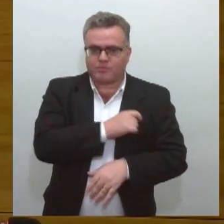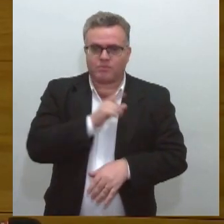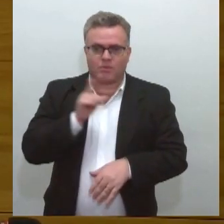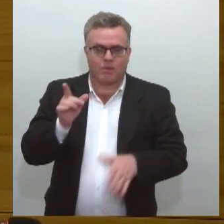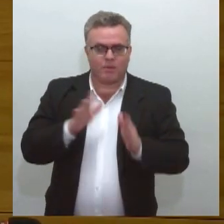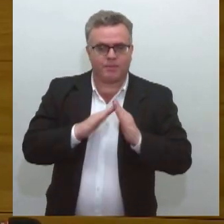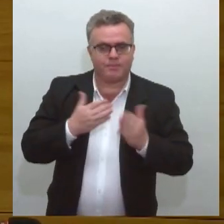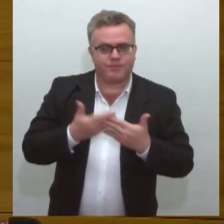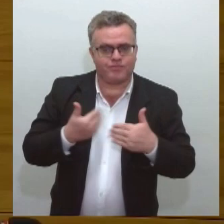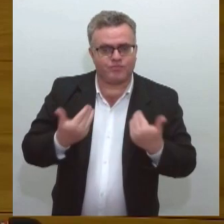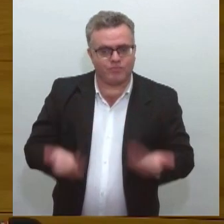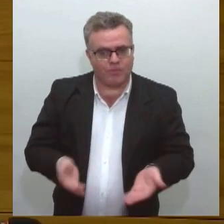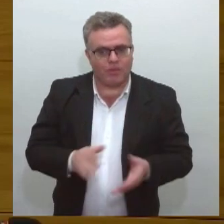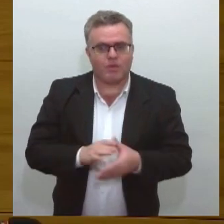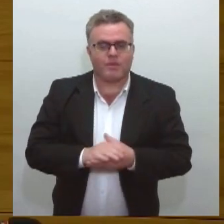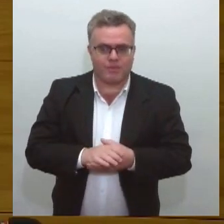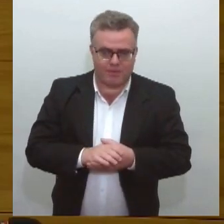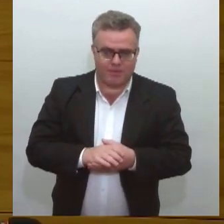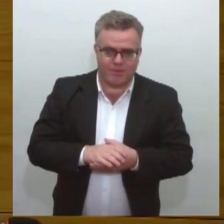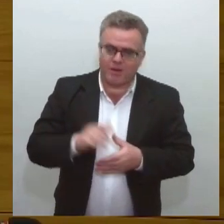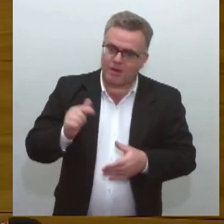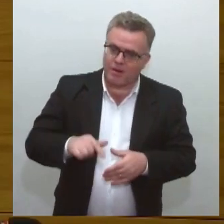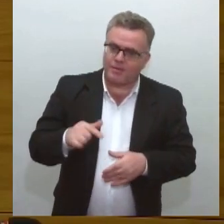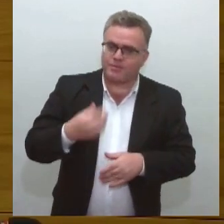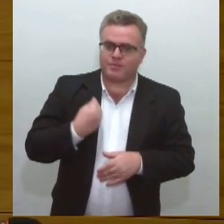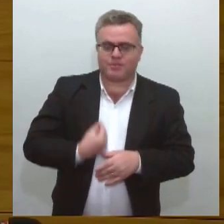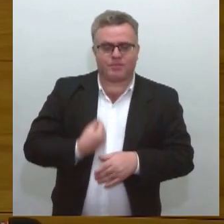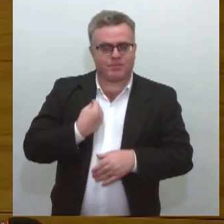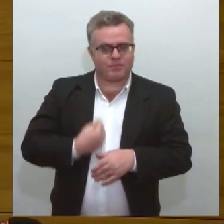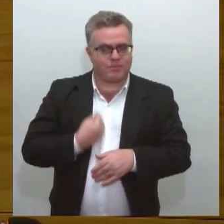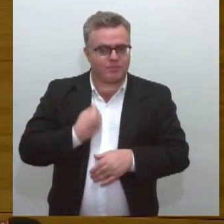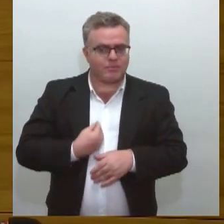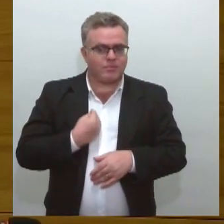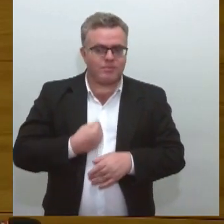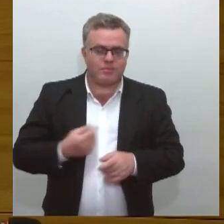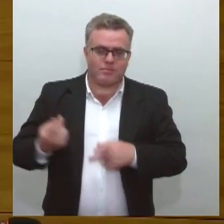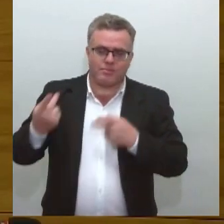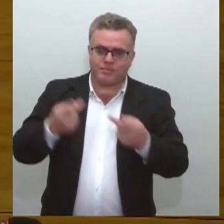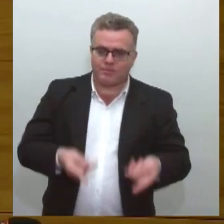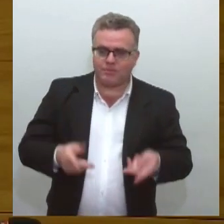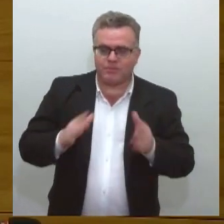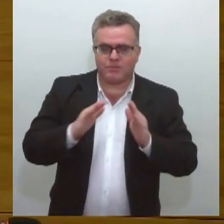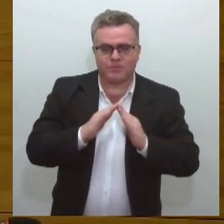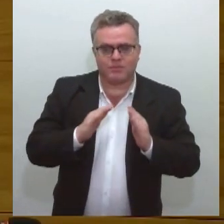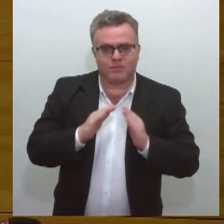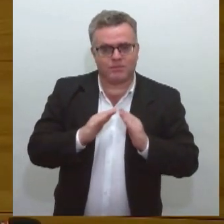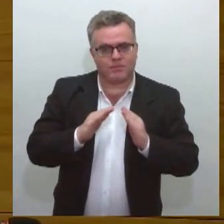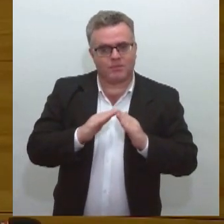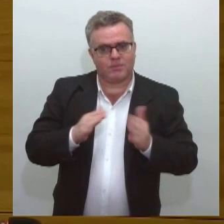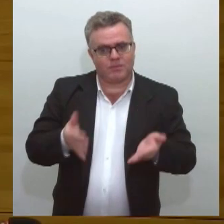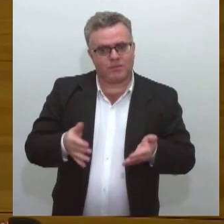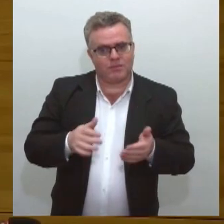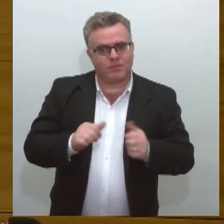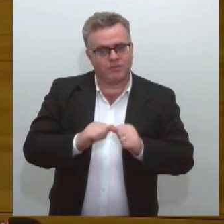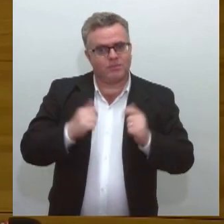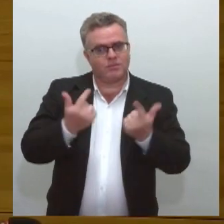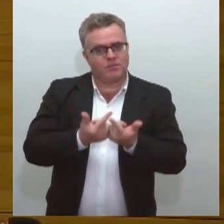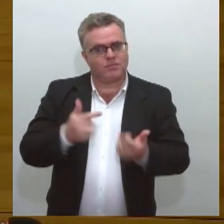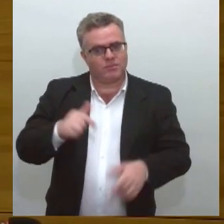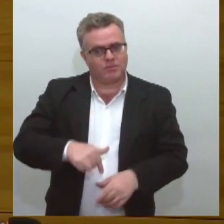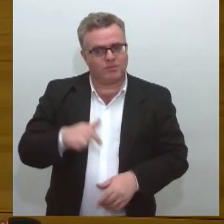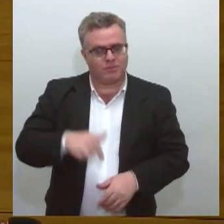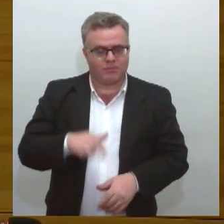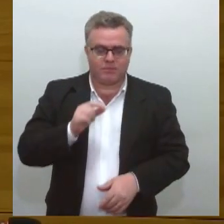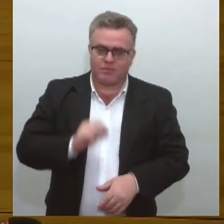enchendo a nossa casa e participando do projeto Visita à Casa do Povo, que é uma visita guiada que tem um misto